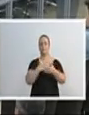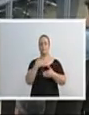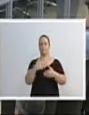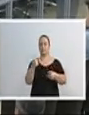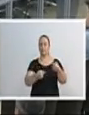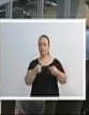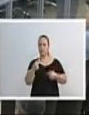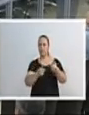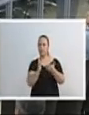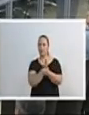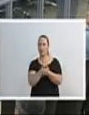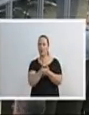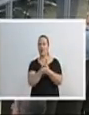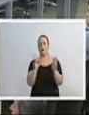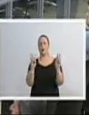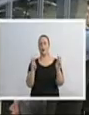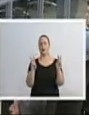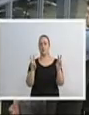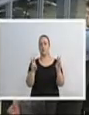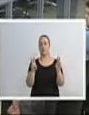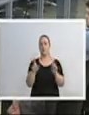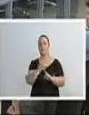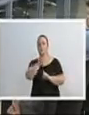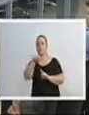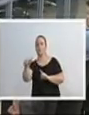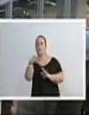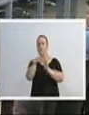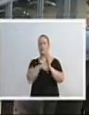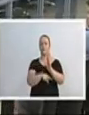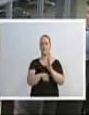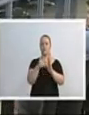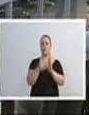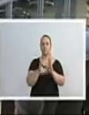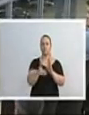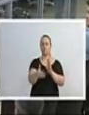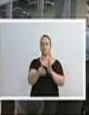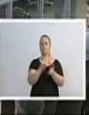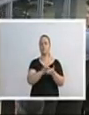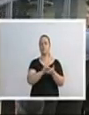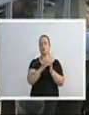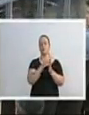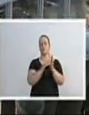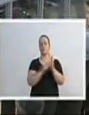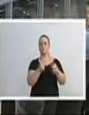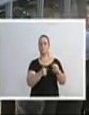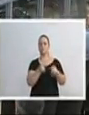de alguns temas, de outros projetos ainda constantes em pauta.